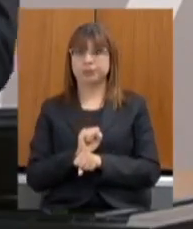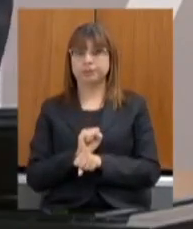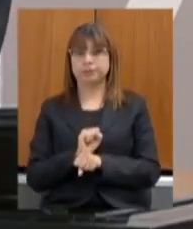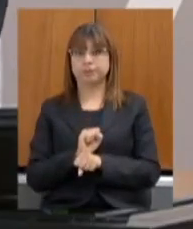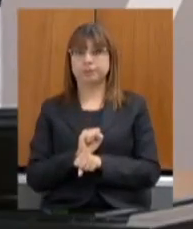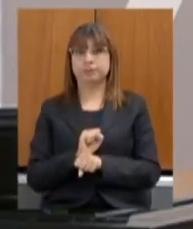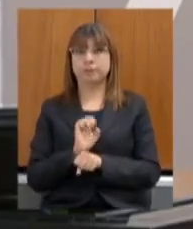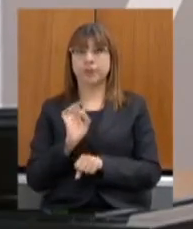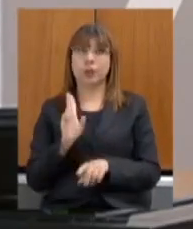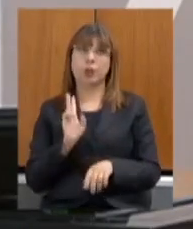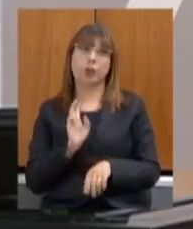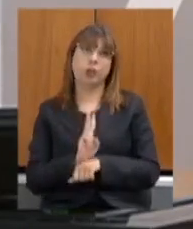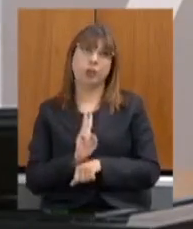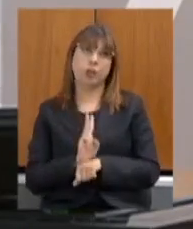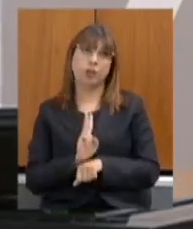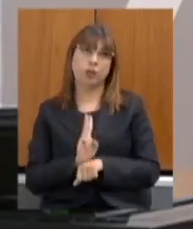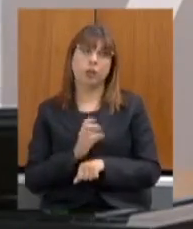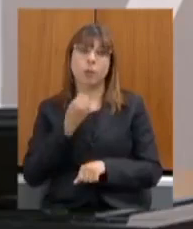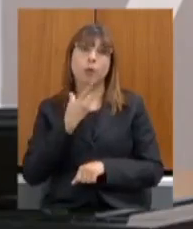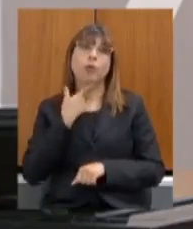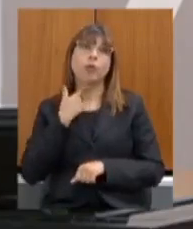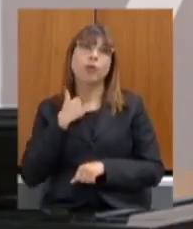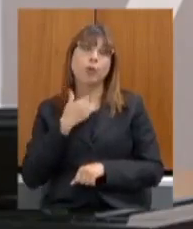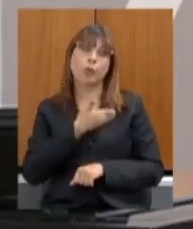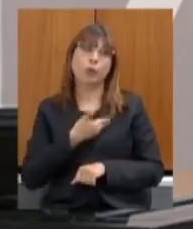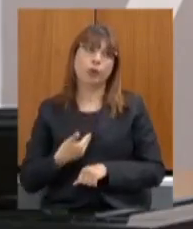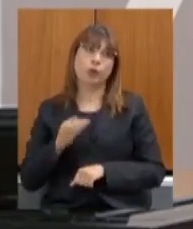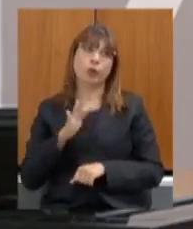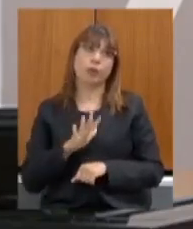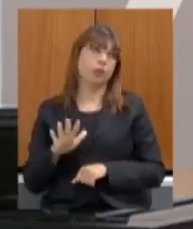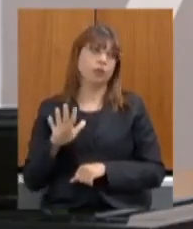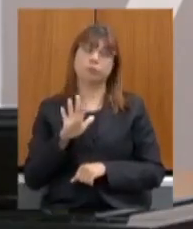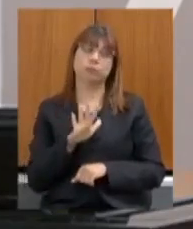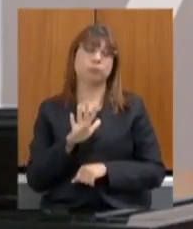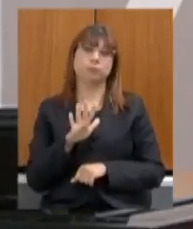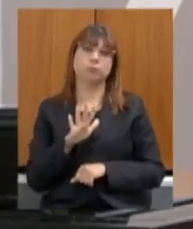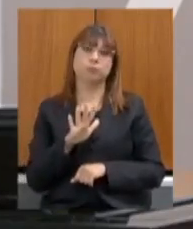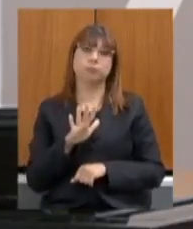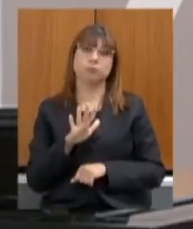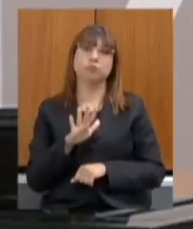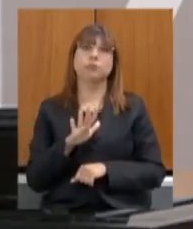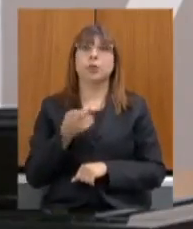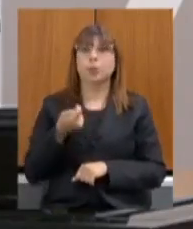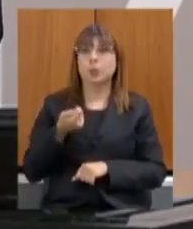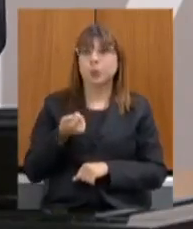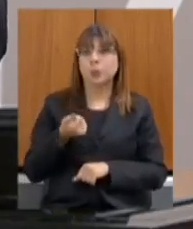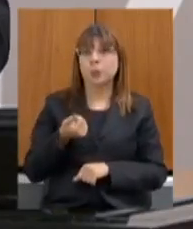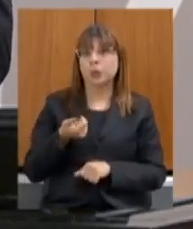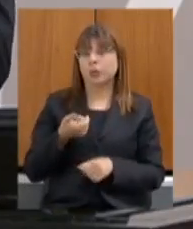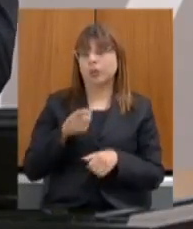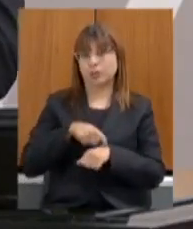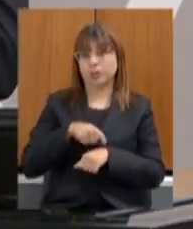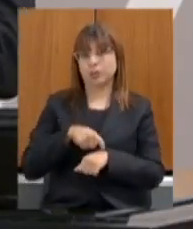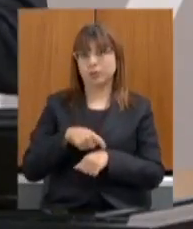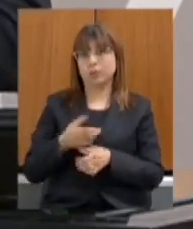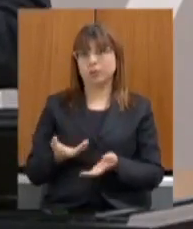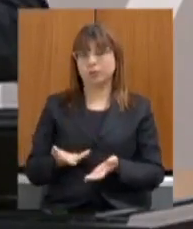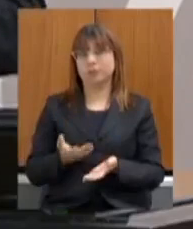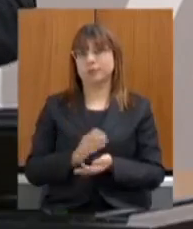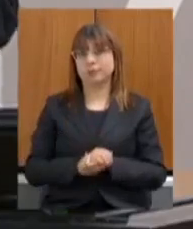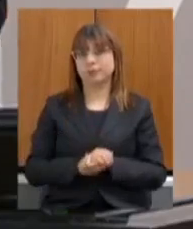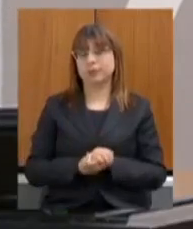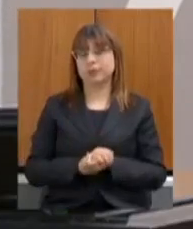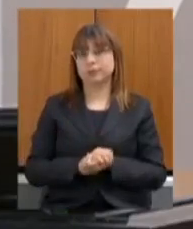apenas esperando a boa vontade do governo federal, em muito pouco tempo, nada mais restará no nosso